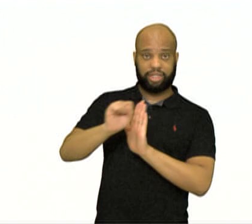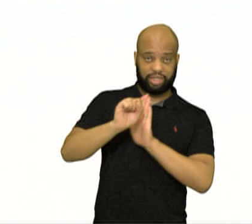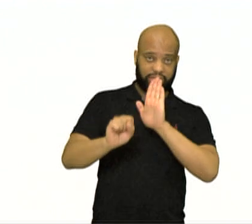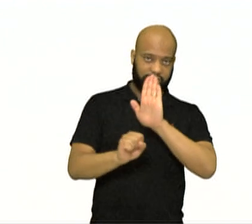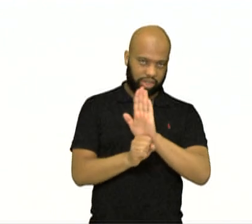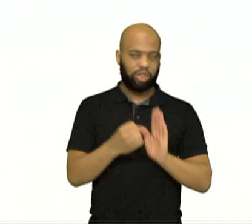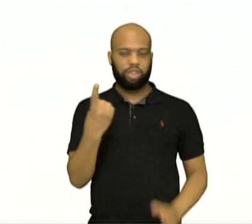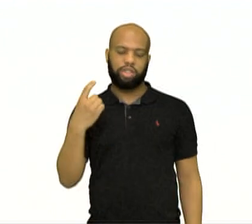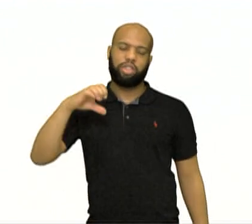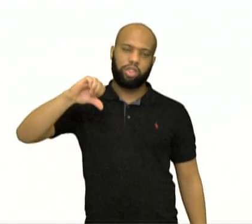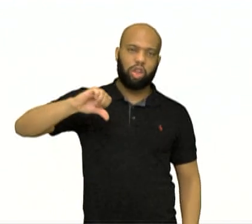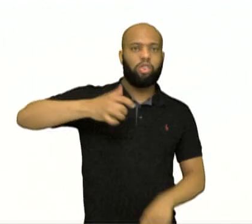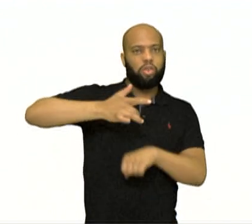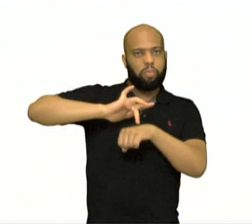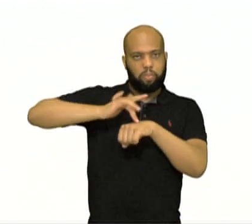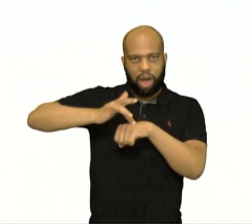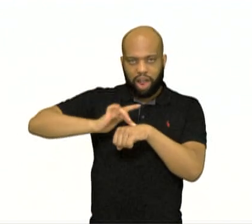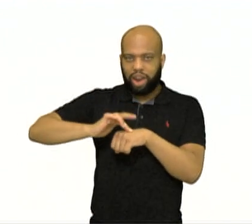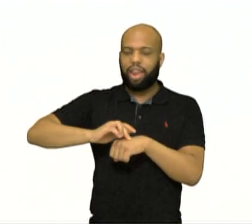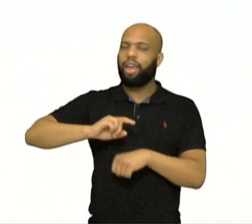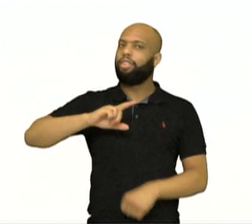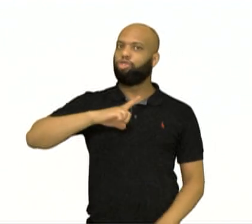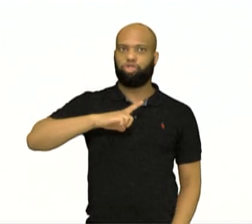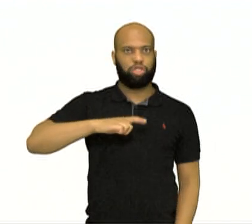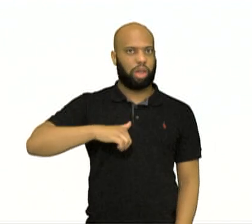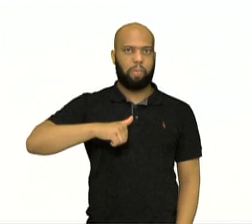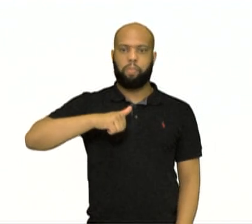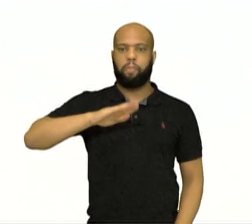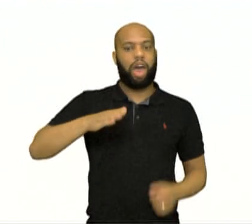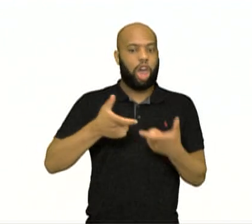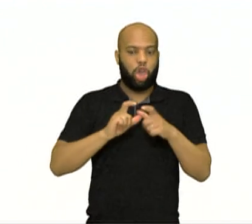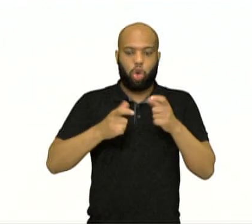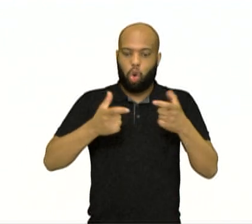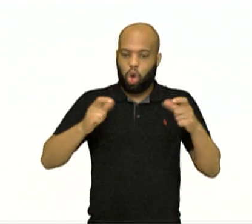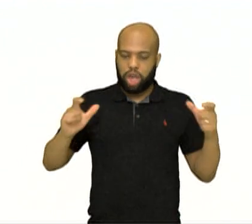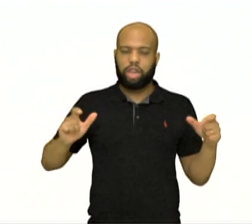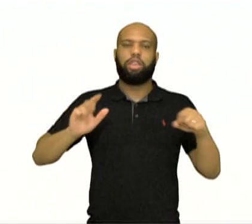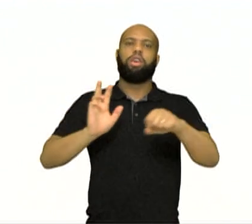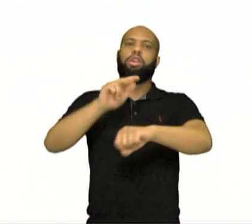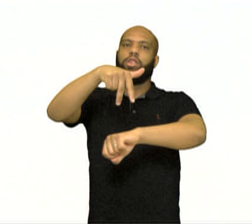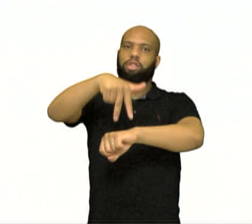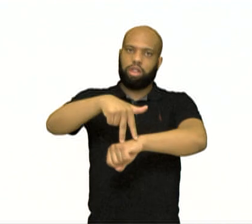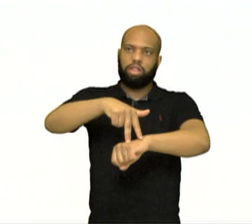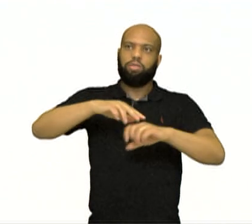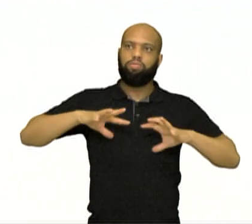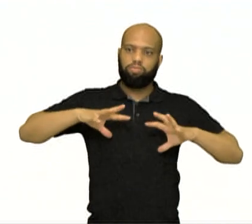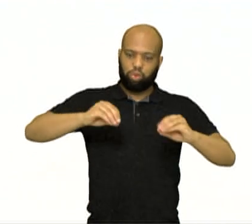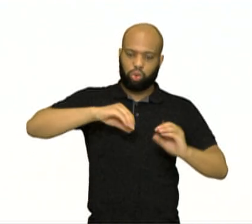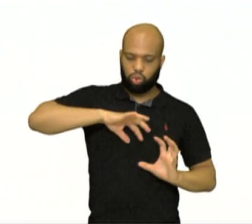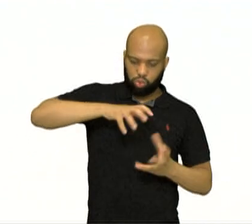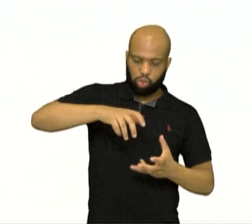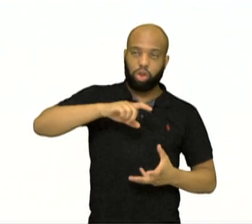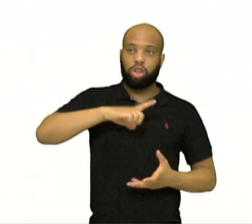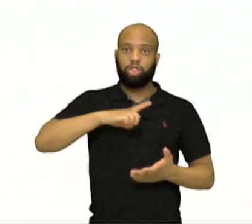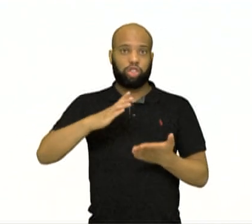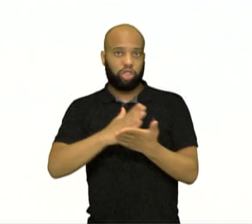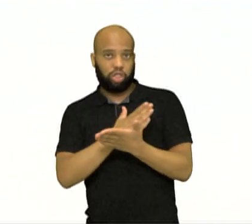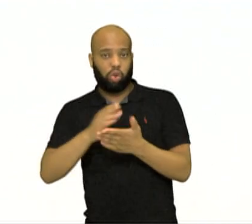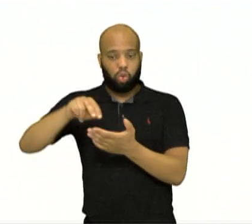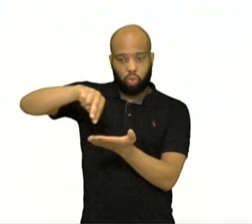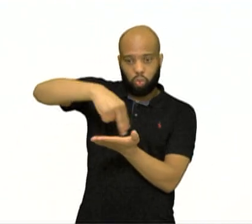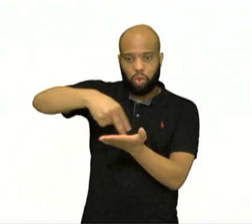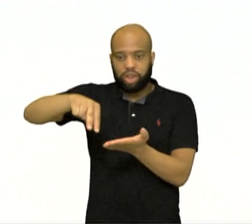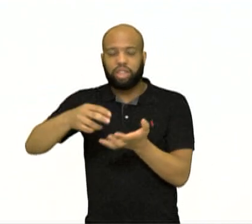clássico, era a maior expressão artística do movimento corporal nos palcos do mundo, com suas coreografias que buscavam equilíbrio,